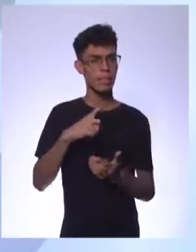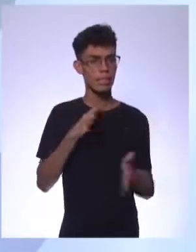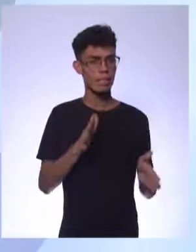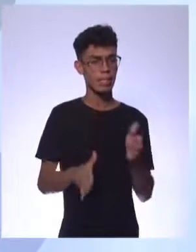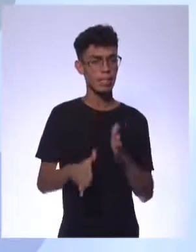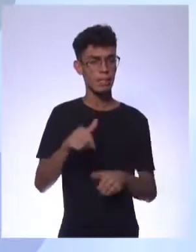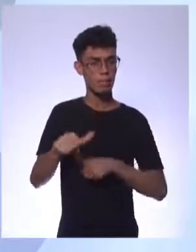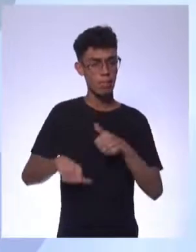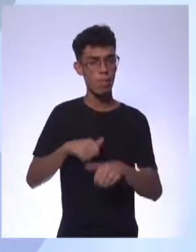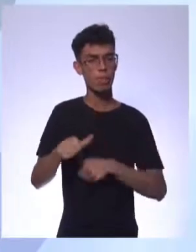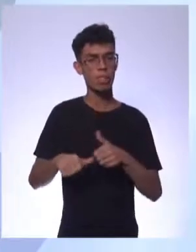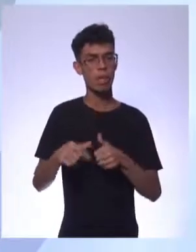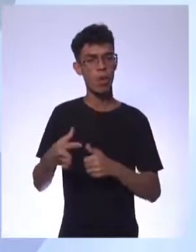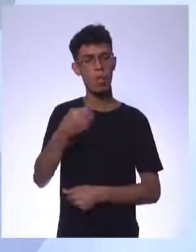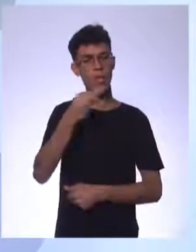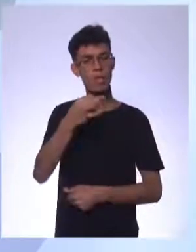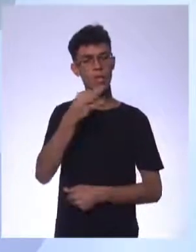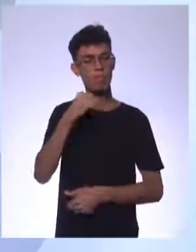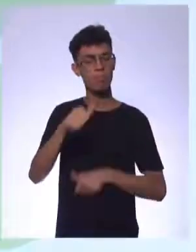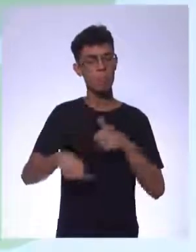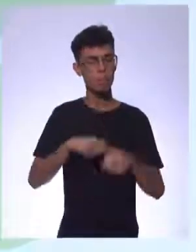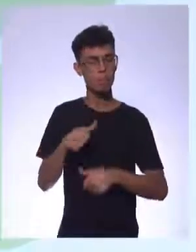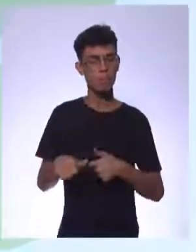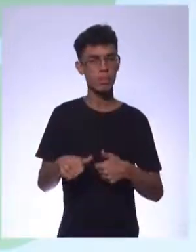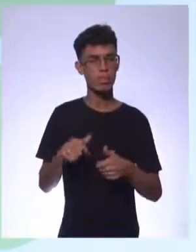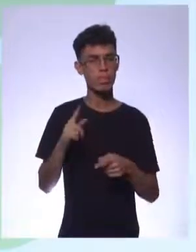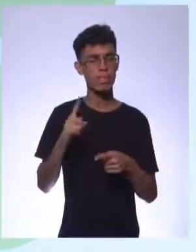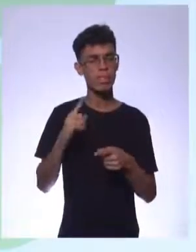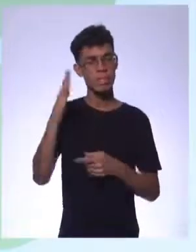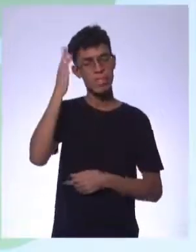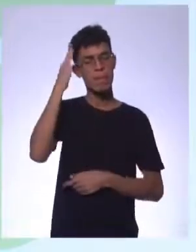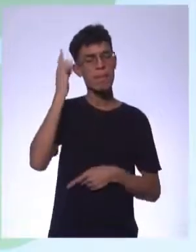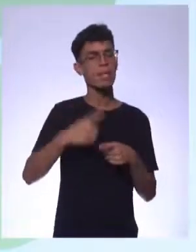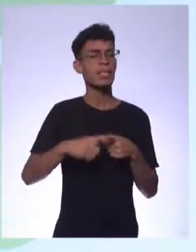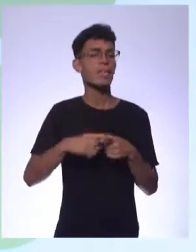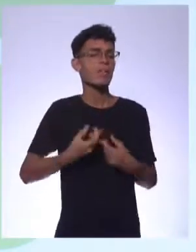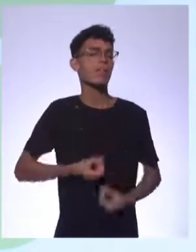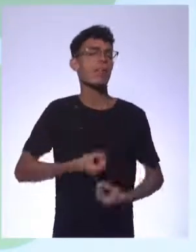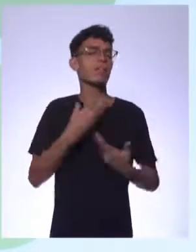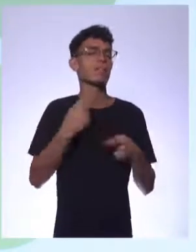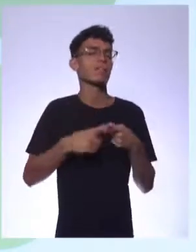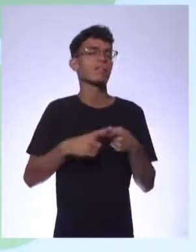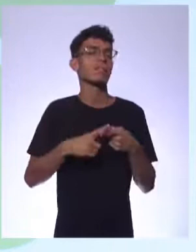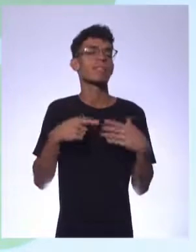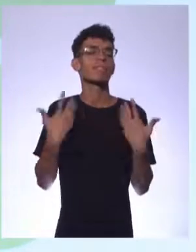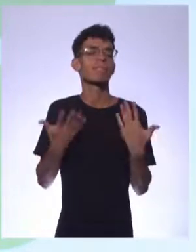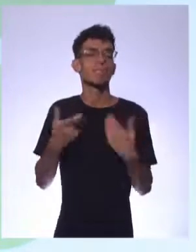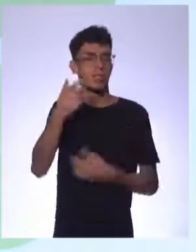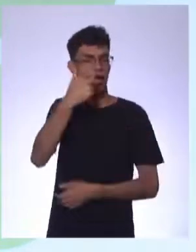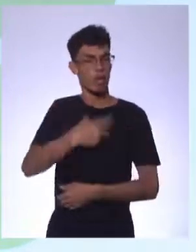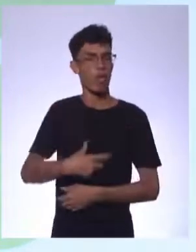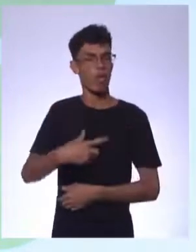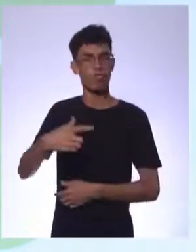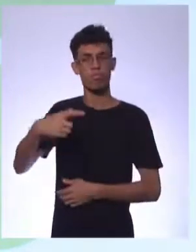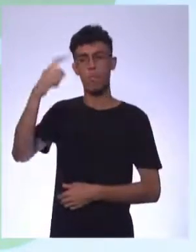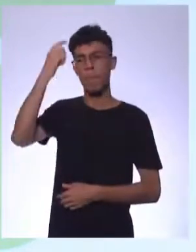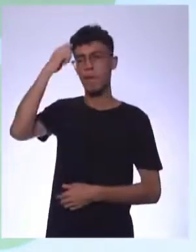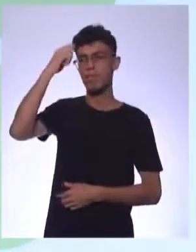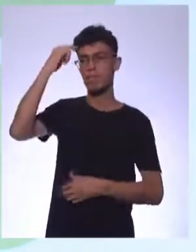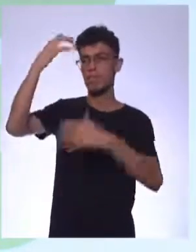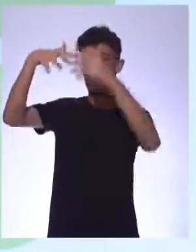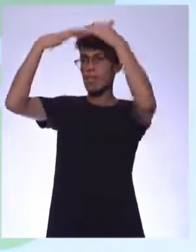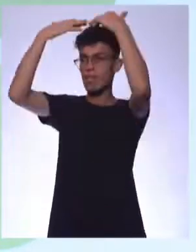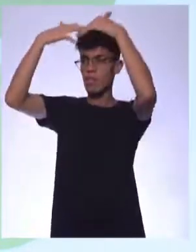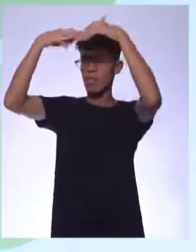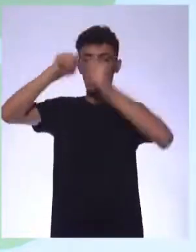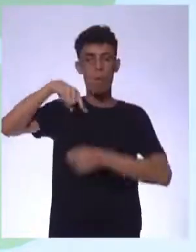assunto, mudar de opinião é maravilhoso. Sabe por que eu falei isso, professor? Porque eu sou daquela que penso, reflito, no outro